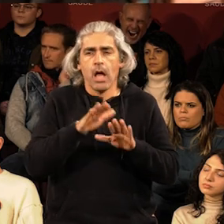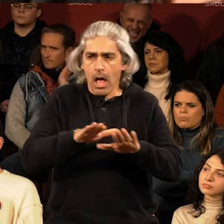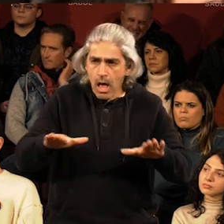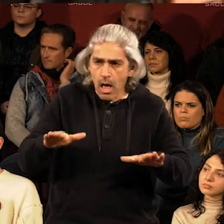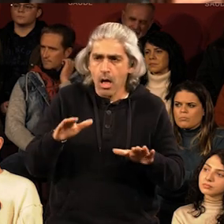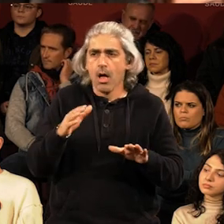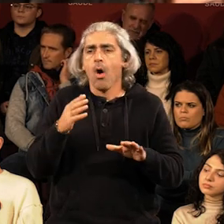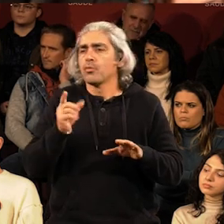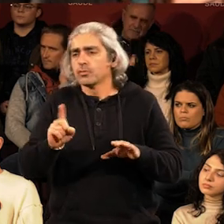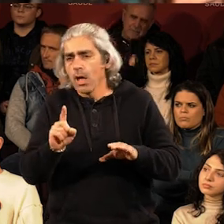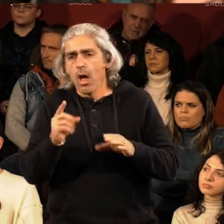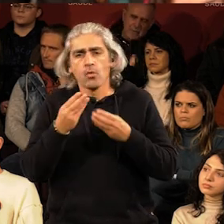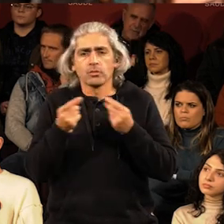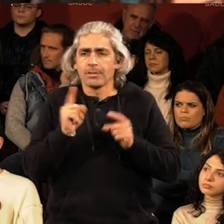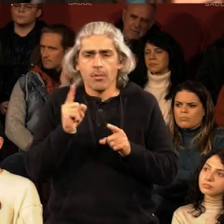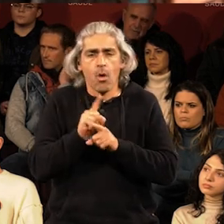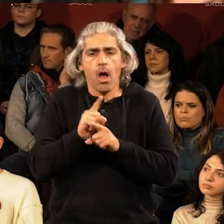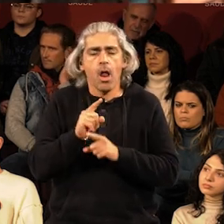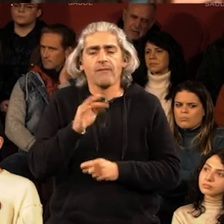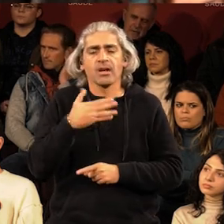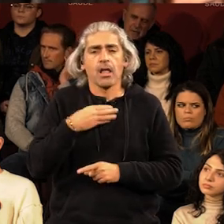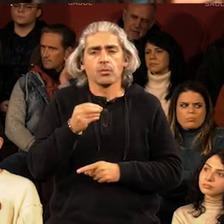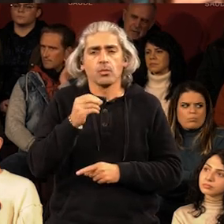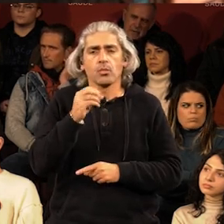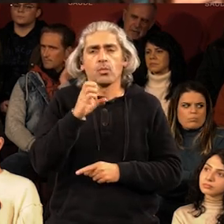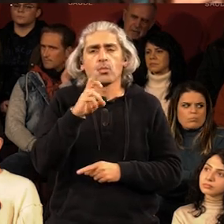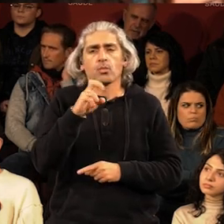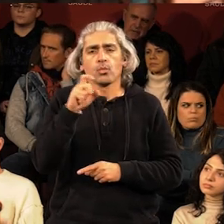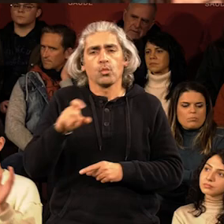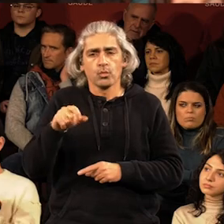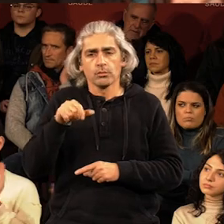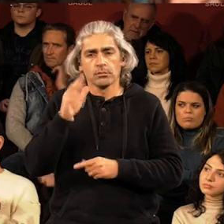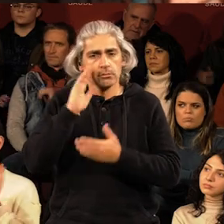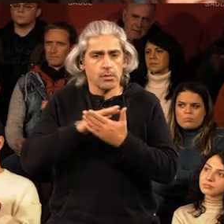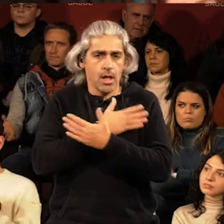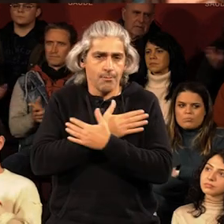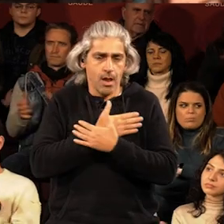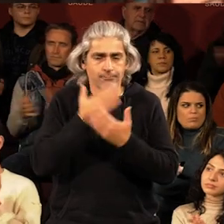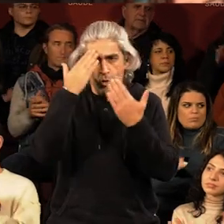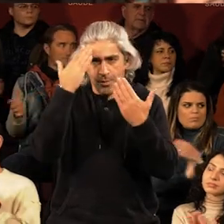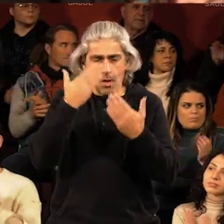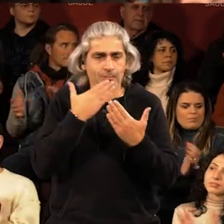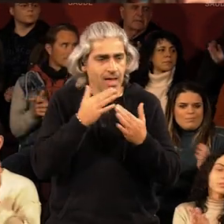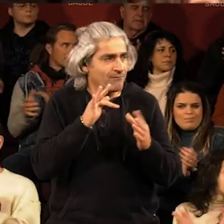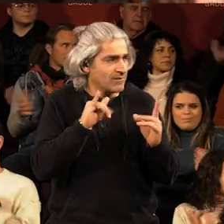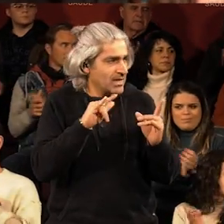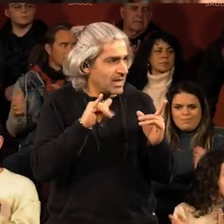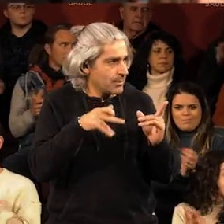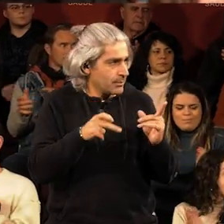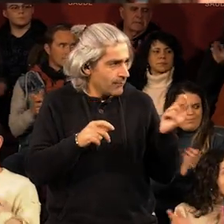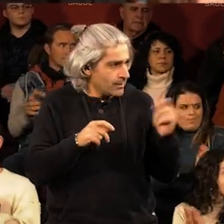desaparecer como o Fernando Cruz o nosso camarada a quem eu para esta homenagem Obrigada fipa por ter